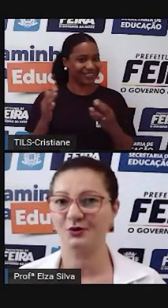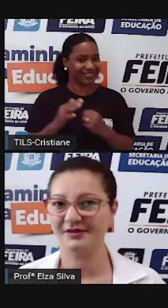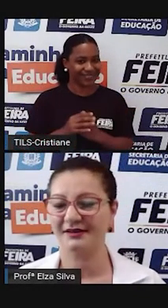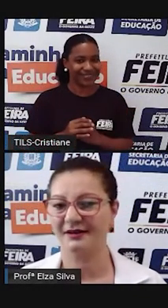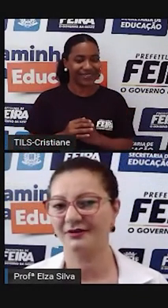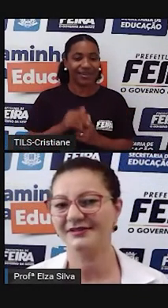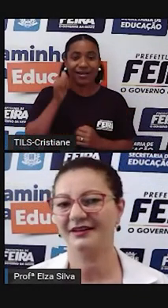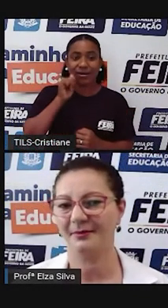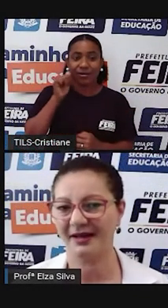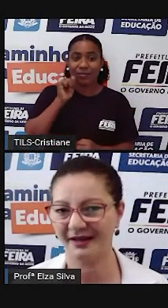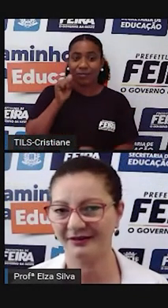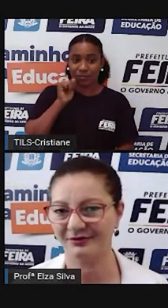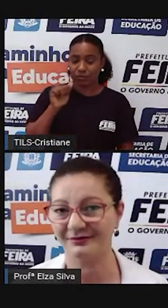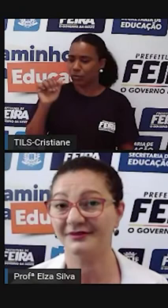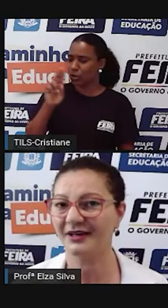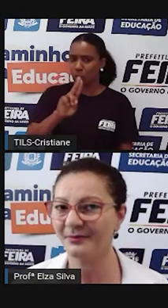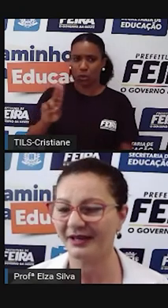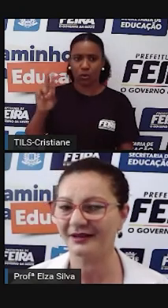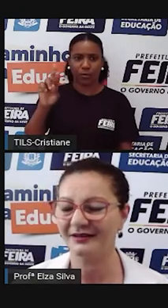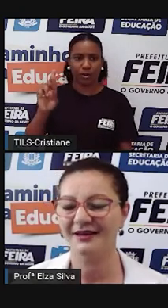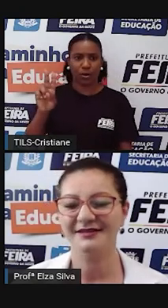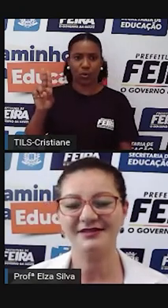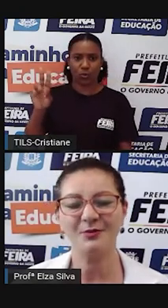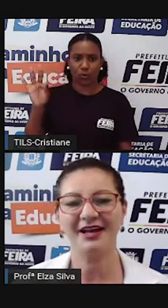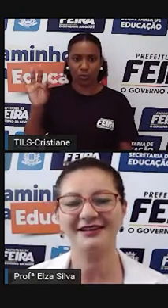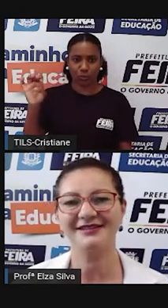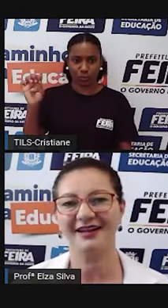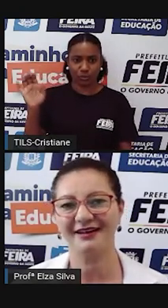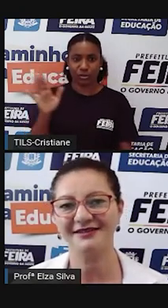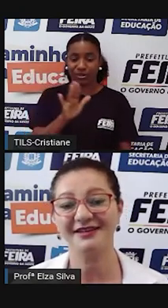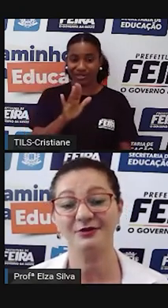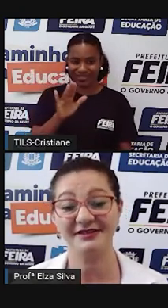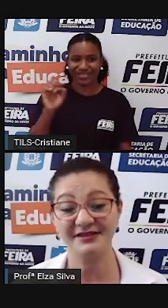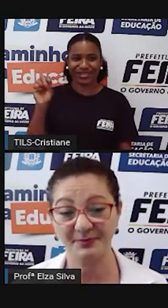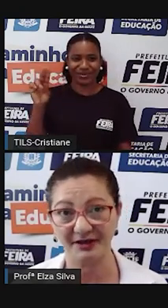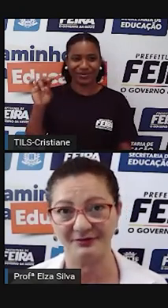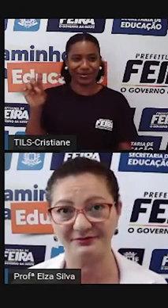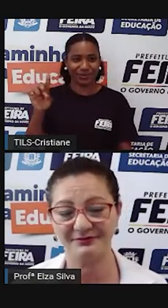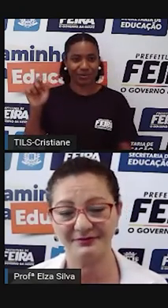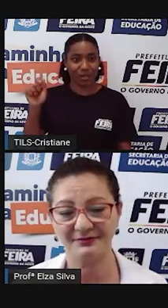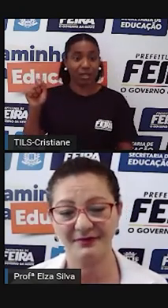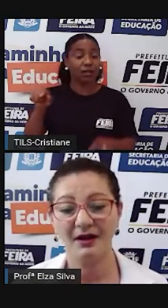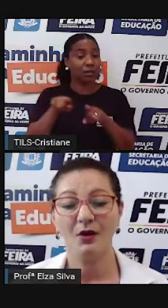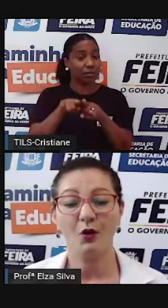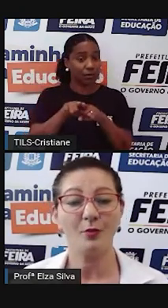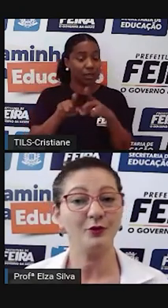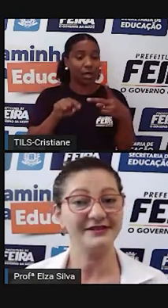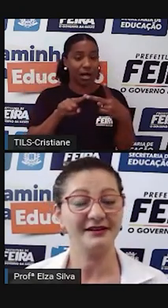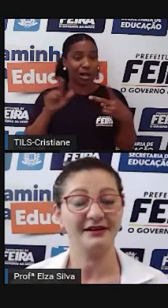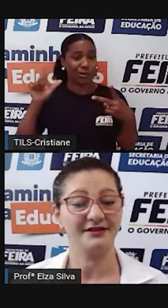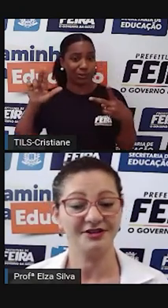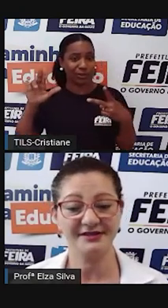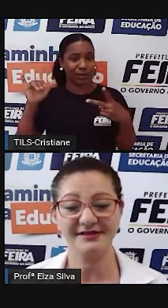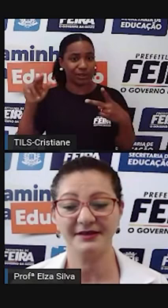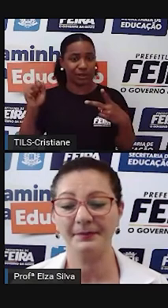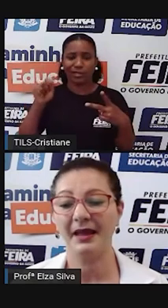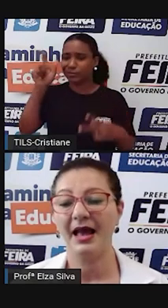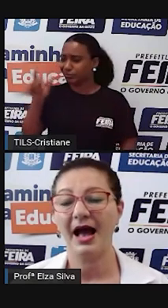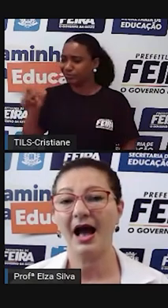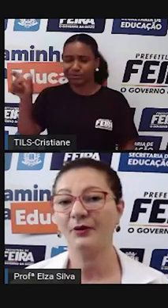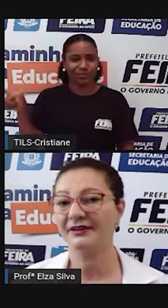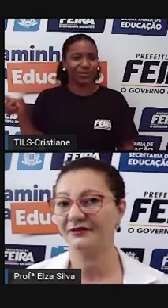de Souza e Luciana Barreto também são mulheres negras que nos inspiram. Como Luciana